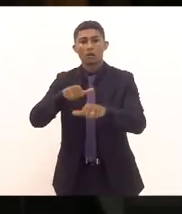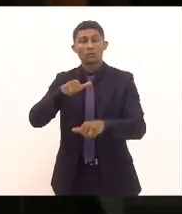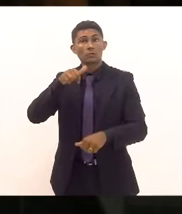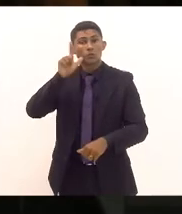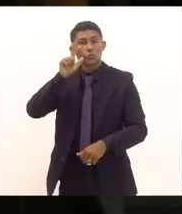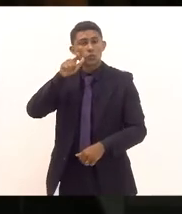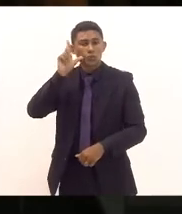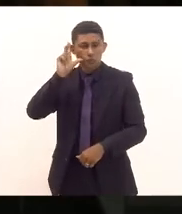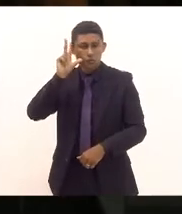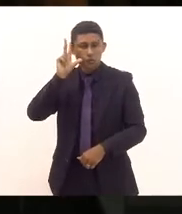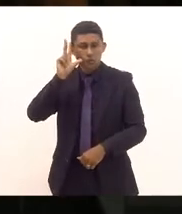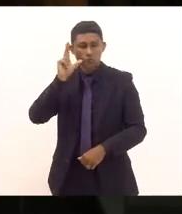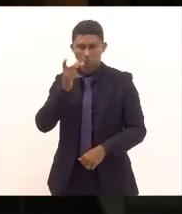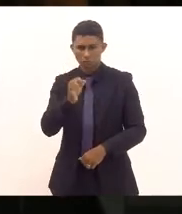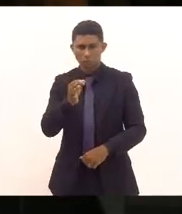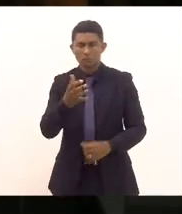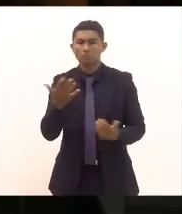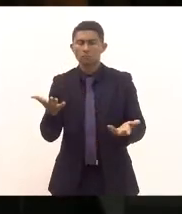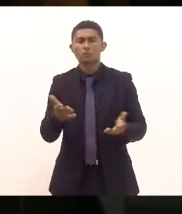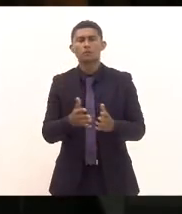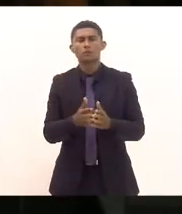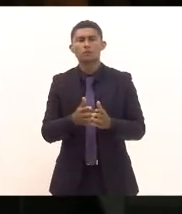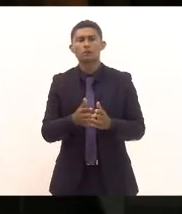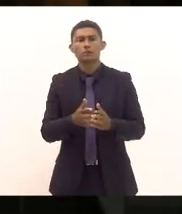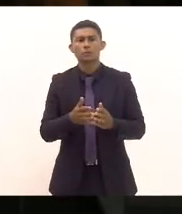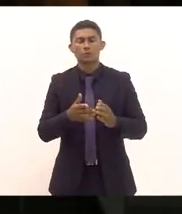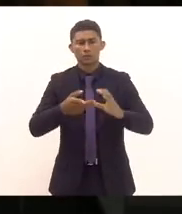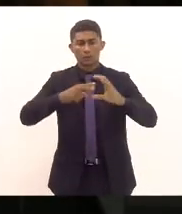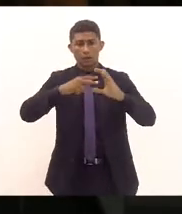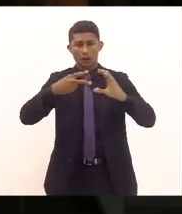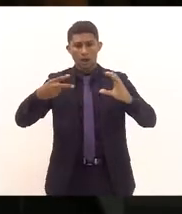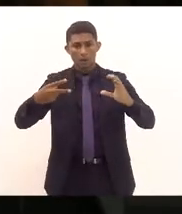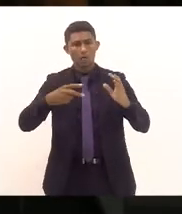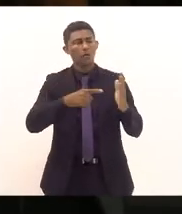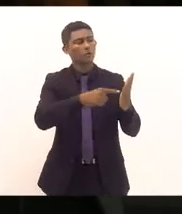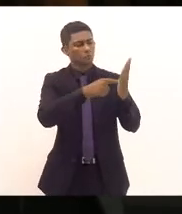anteontem e a Câmara ratificou